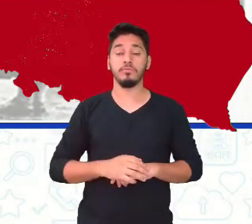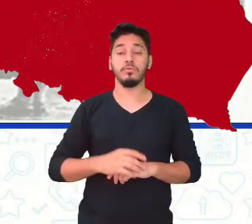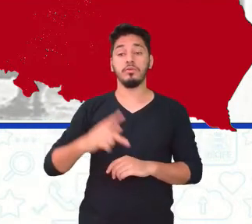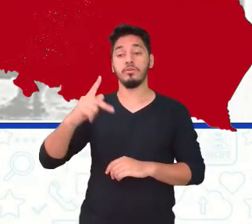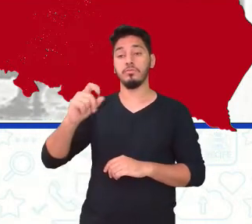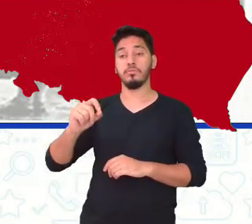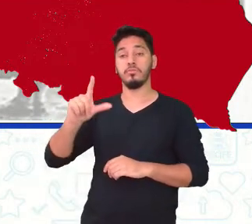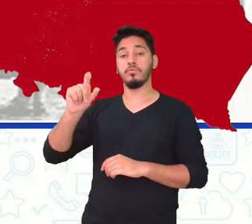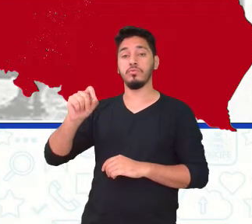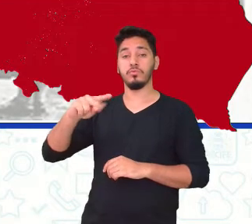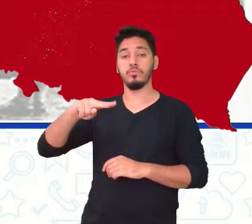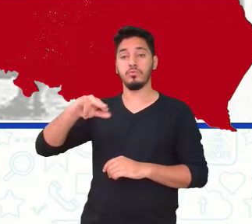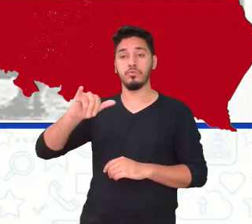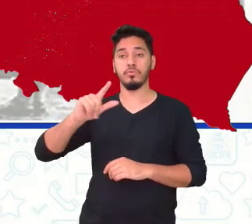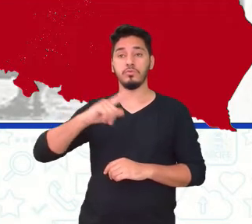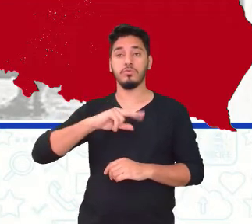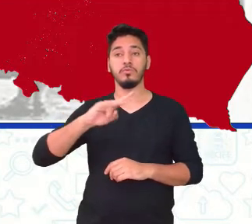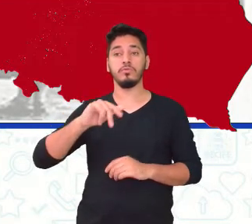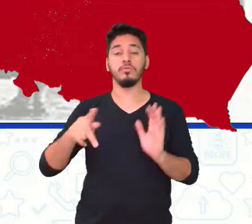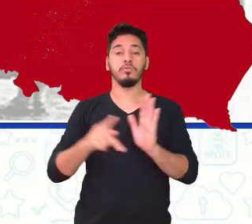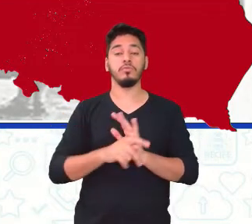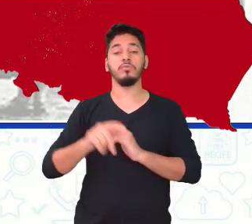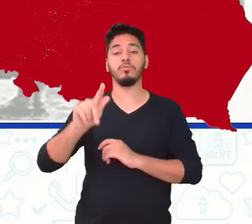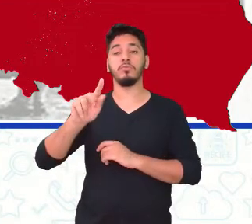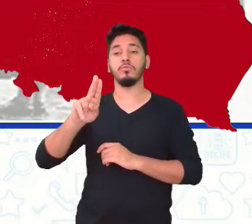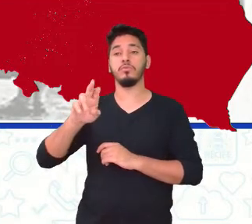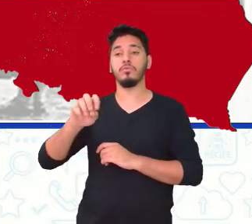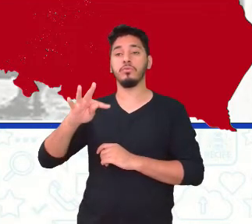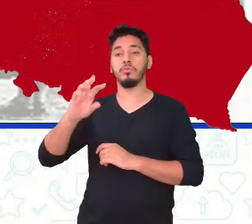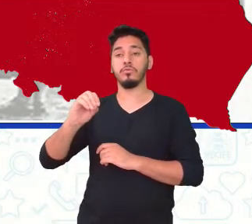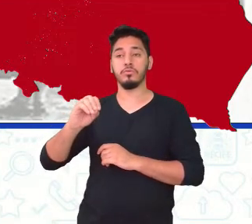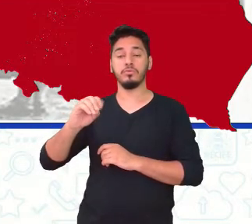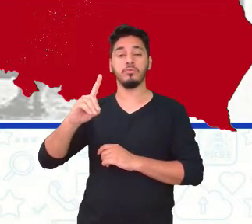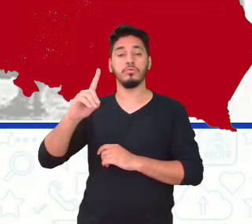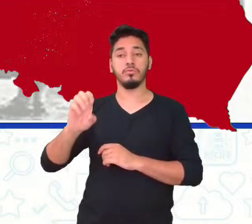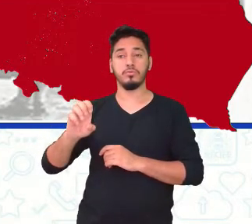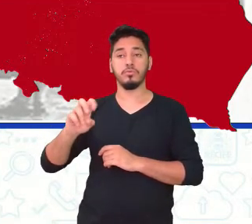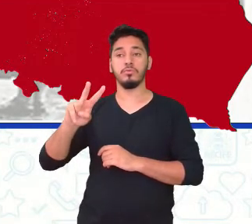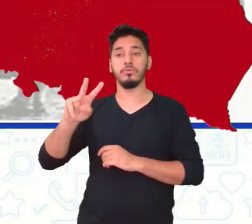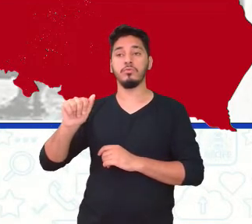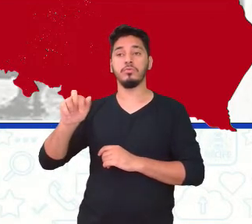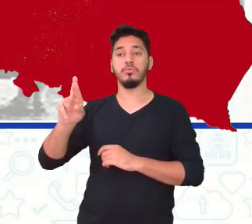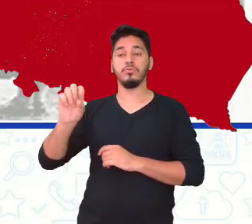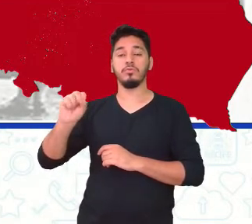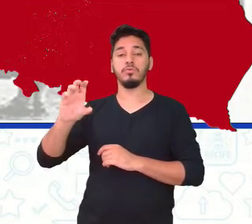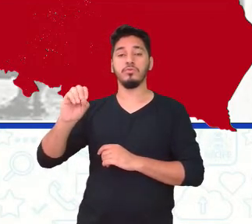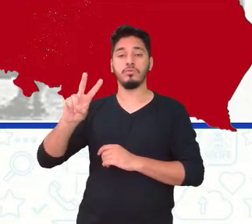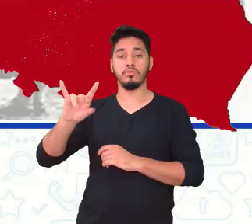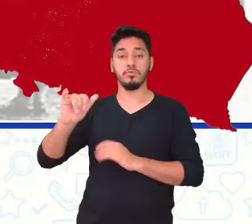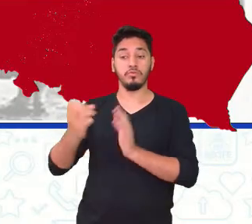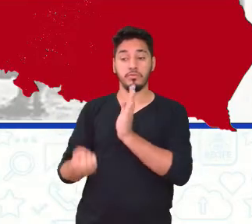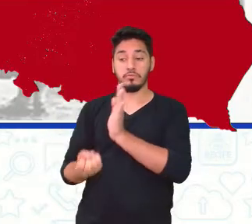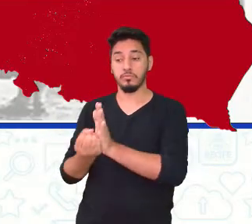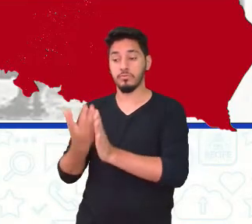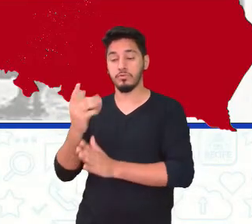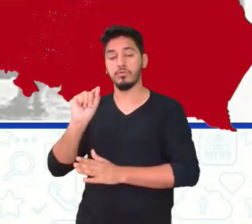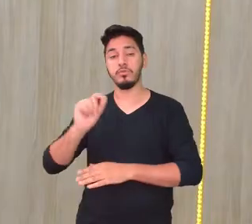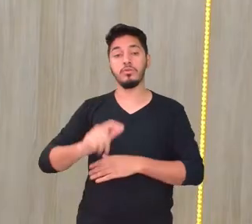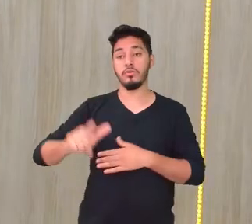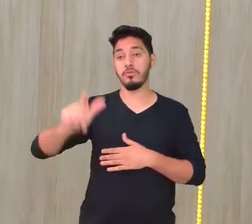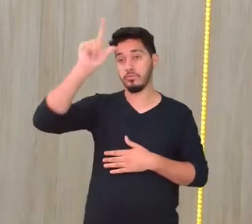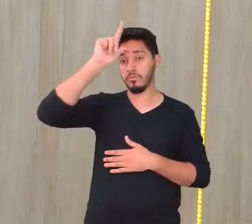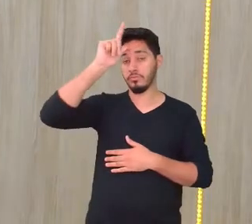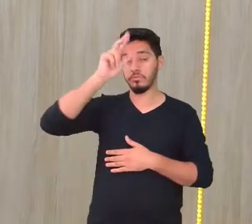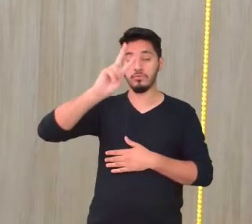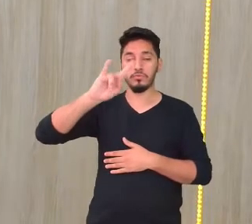se formar o chamado Gueto de Varsóvia, né, que é onde inicialmente os alemães eles